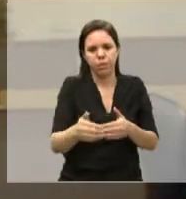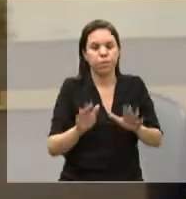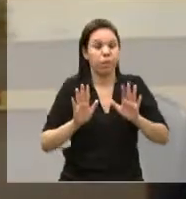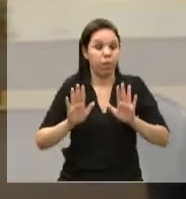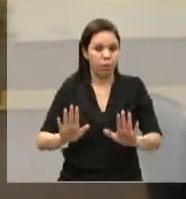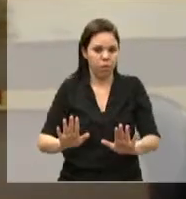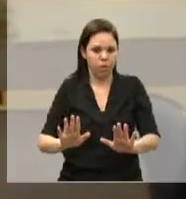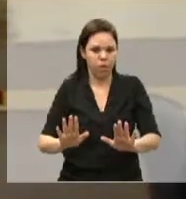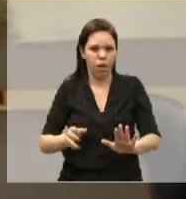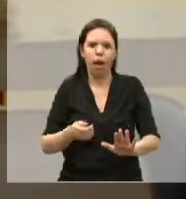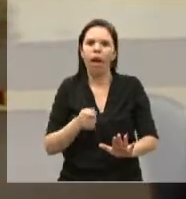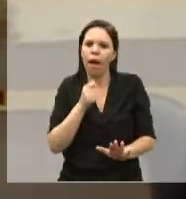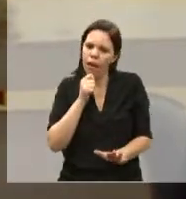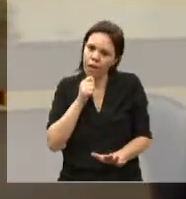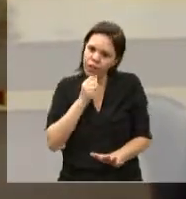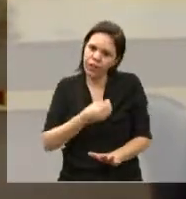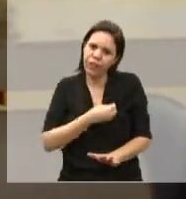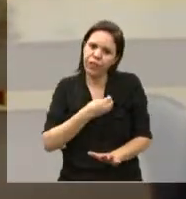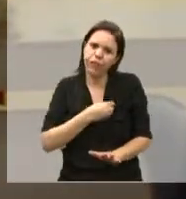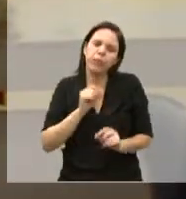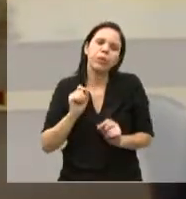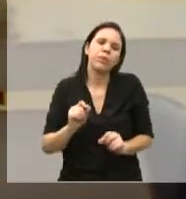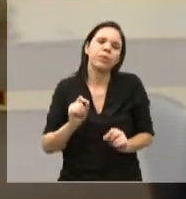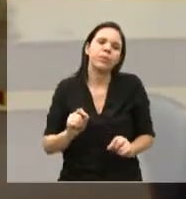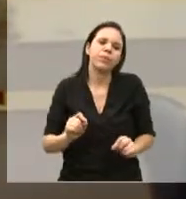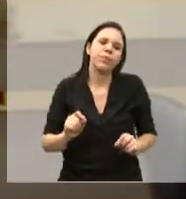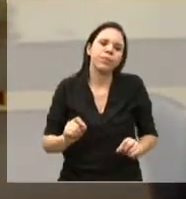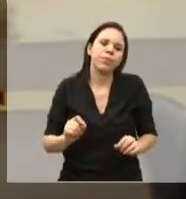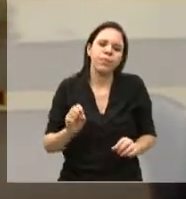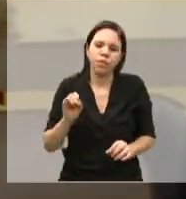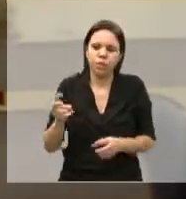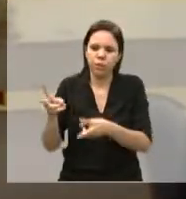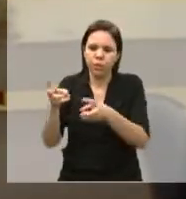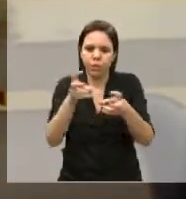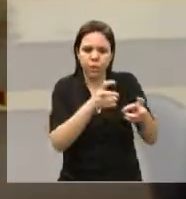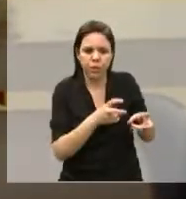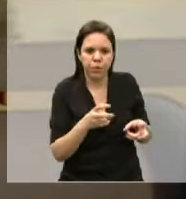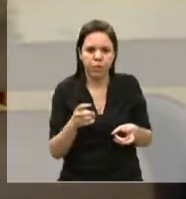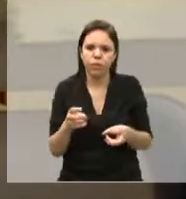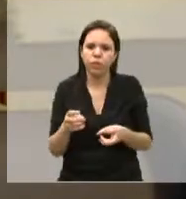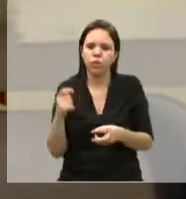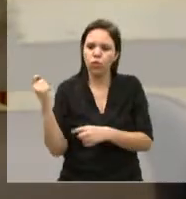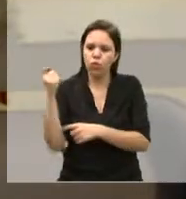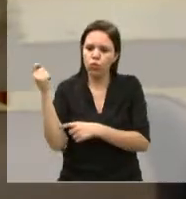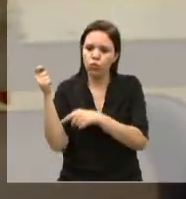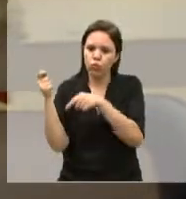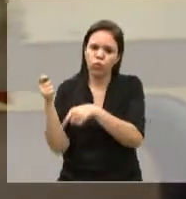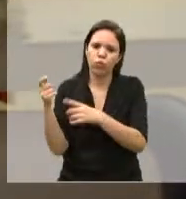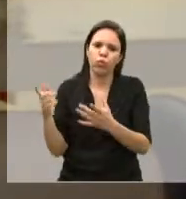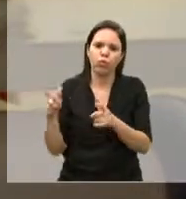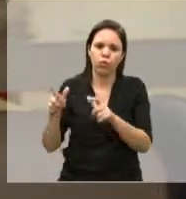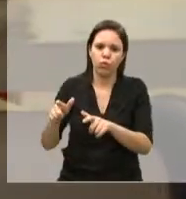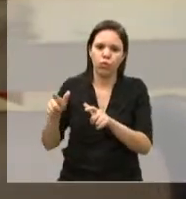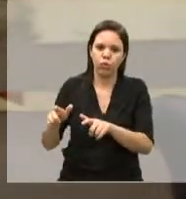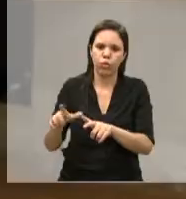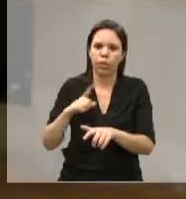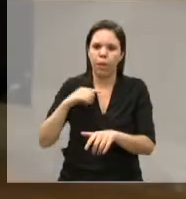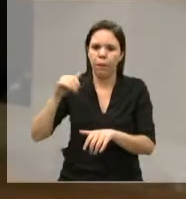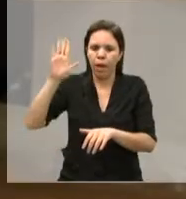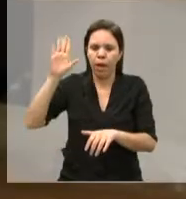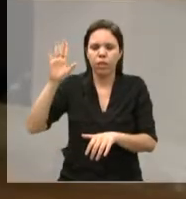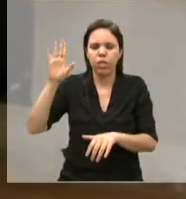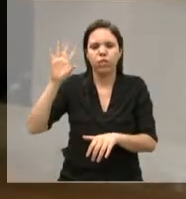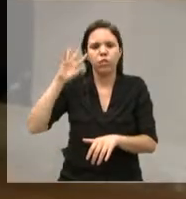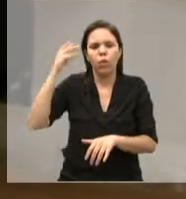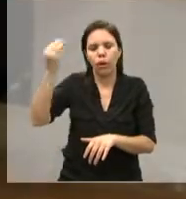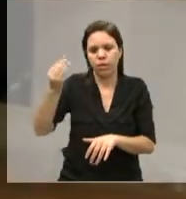mas vivemos no oásis, né? Se você pegar hoje a região sul e sudeste, principalmente onde eu tenho mais conhecimento, é